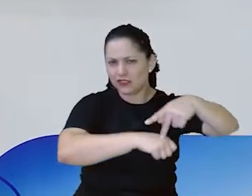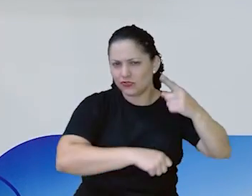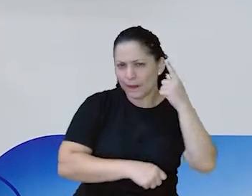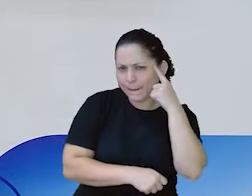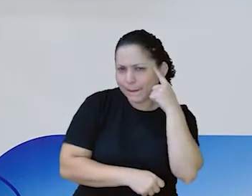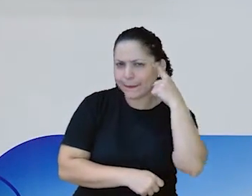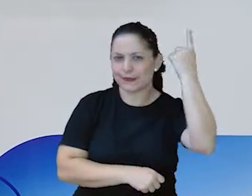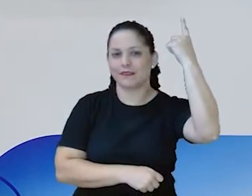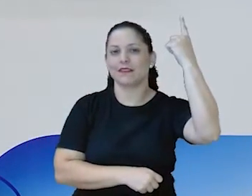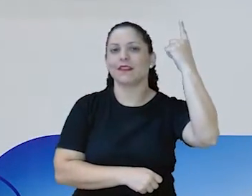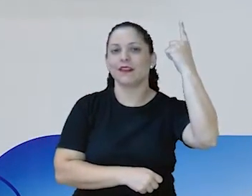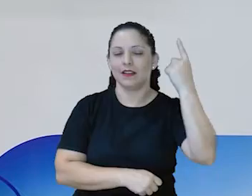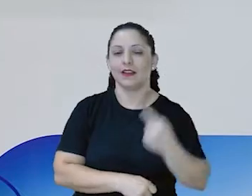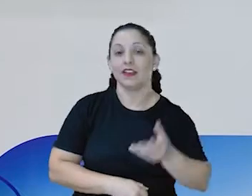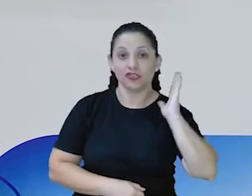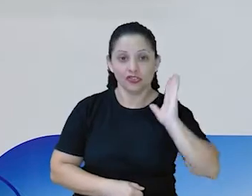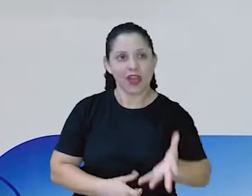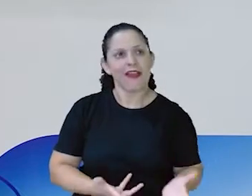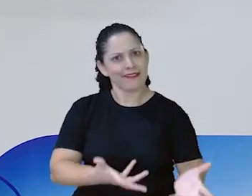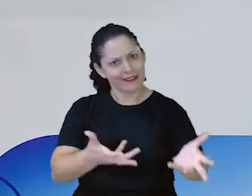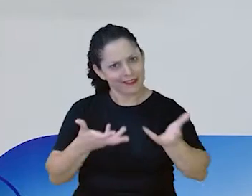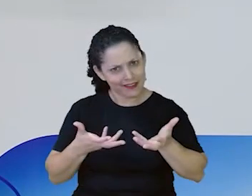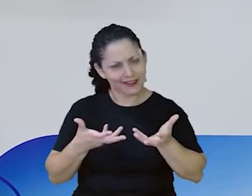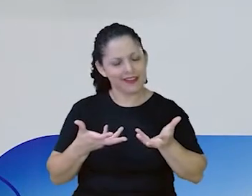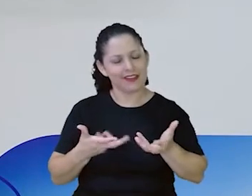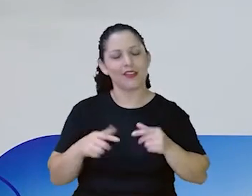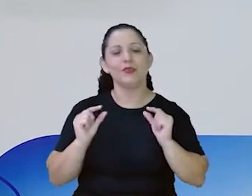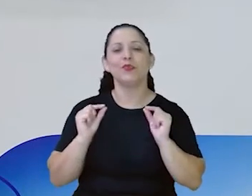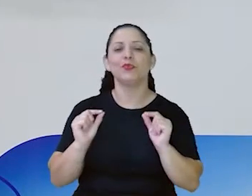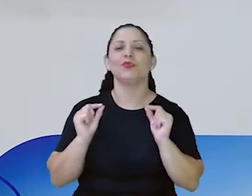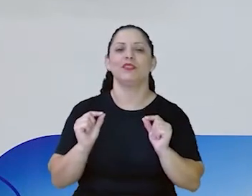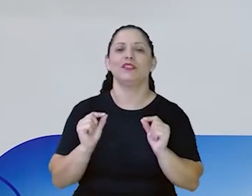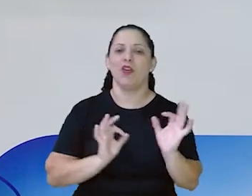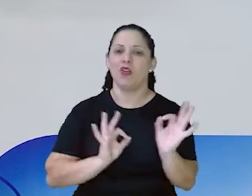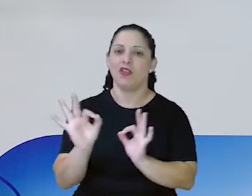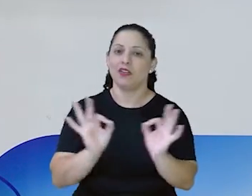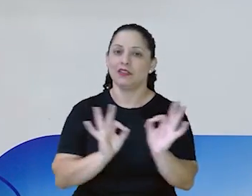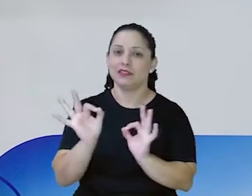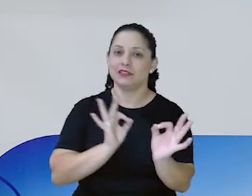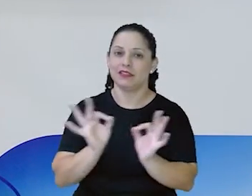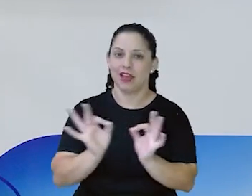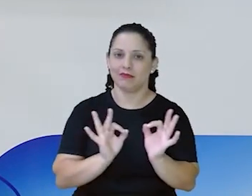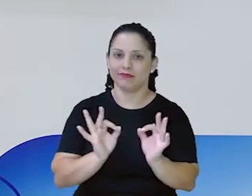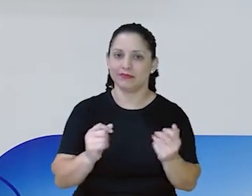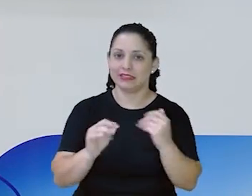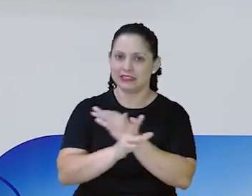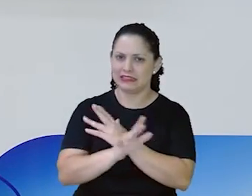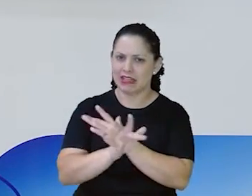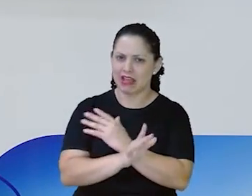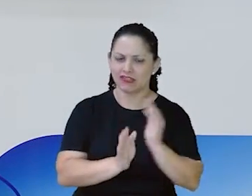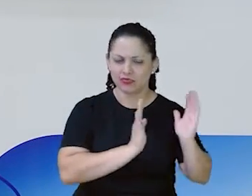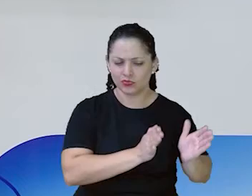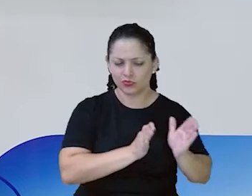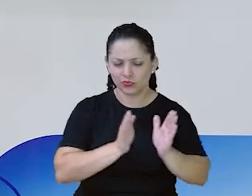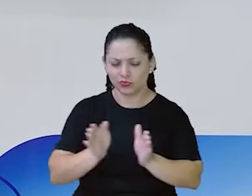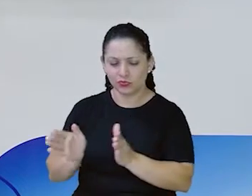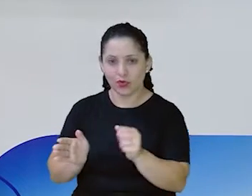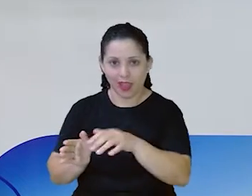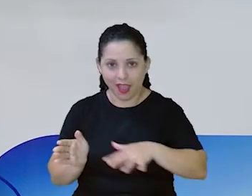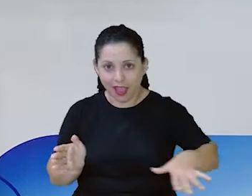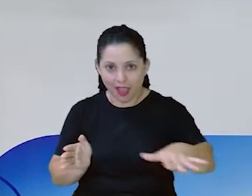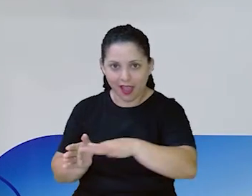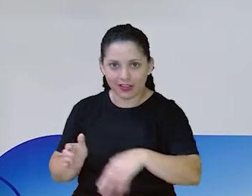dessa forma e que já trazem e já tentam colocar dentro das suas cidades áreas verdes. É